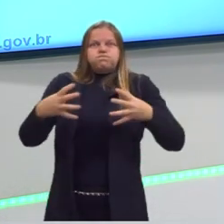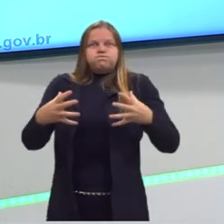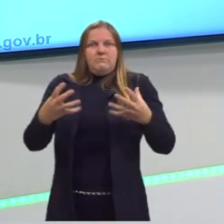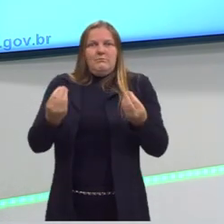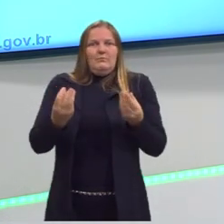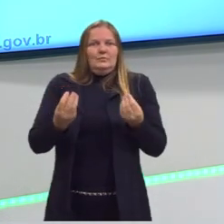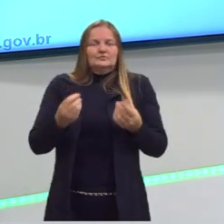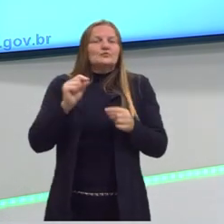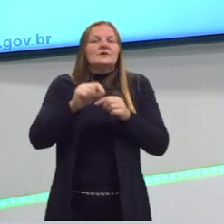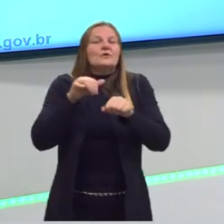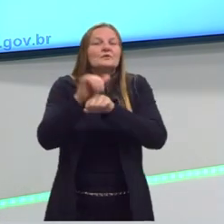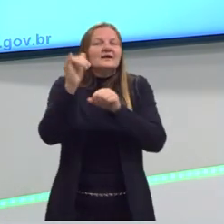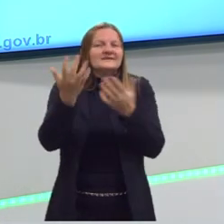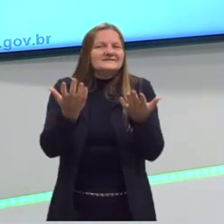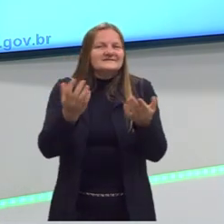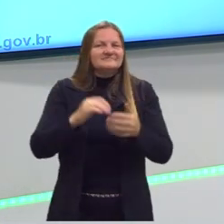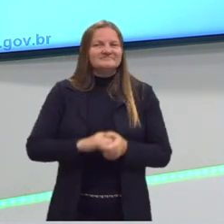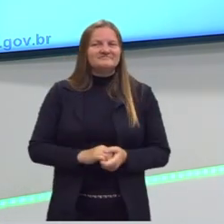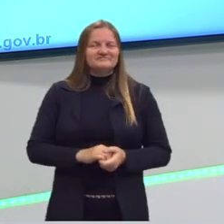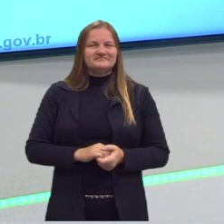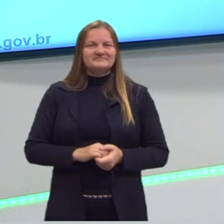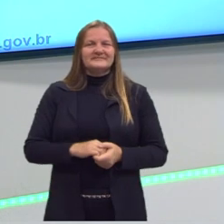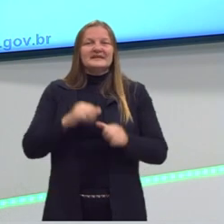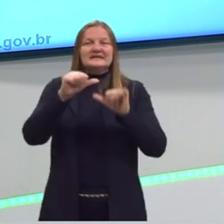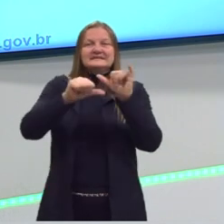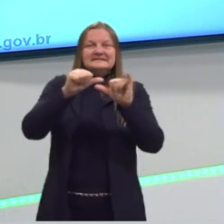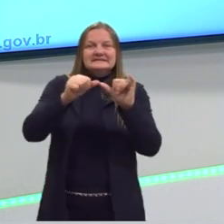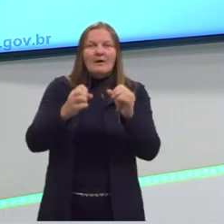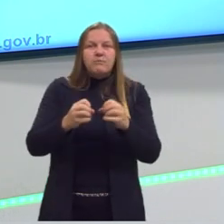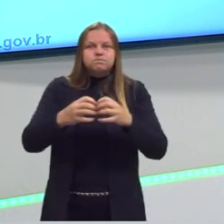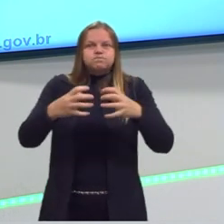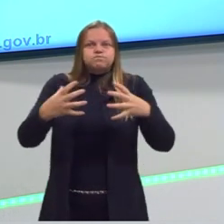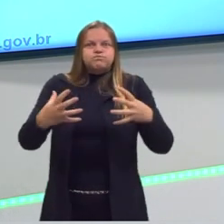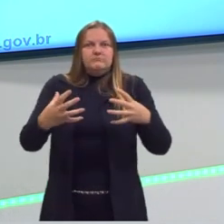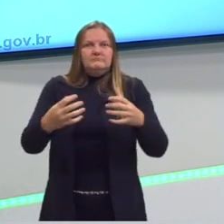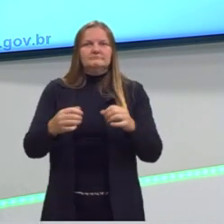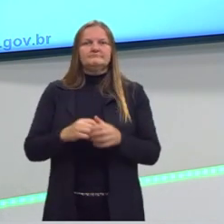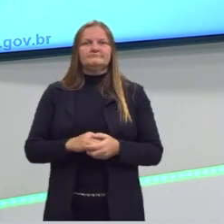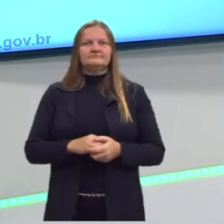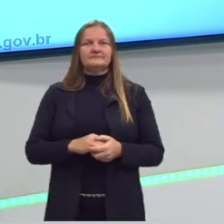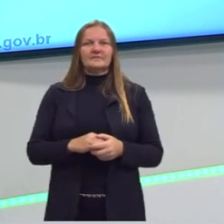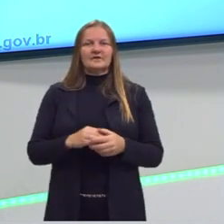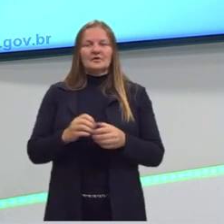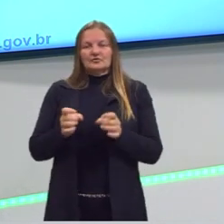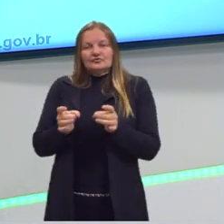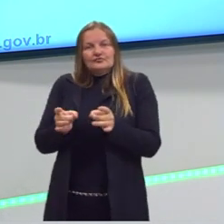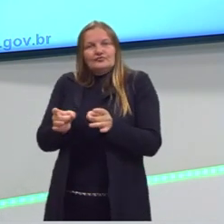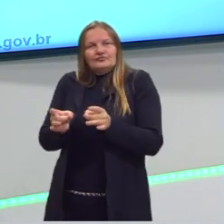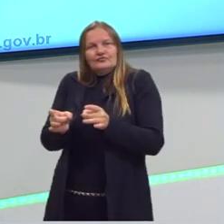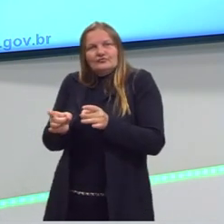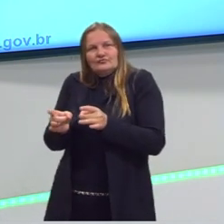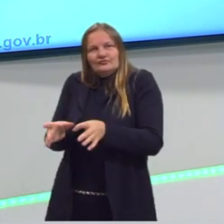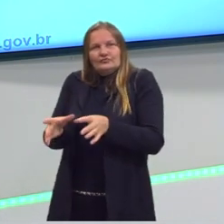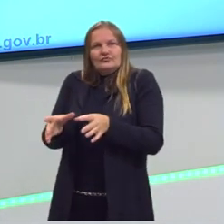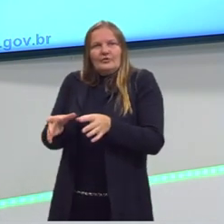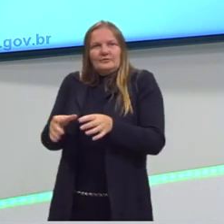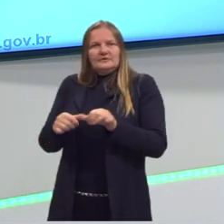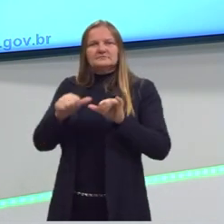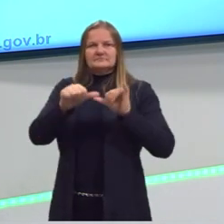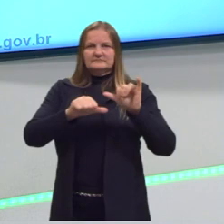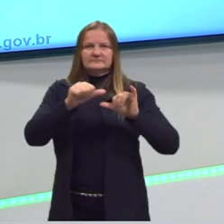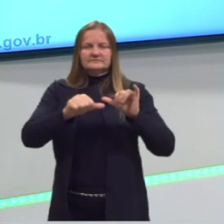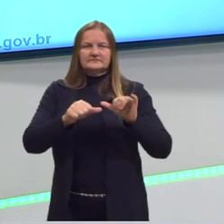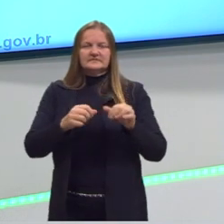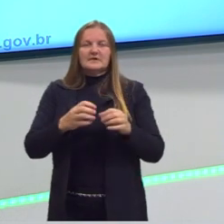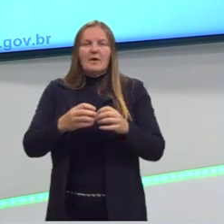acontece você tiver um reagente em excesso ele vai é aquele agente que sobra no final da reação né